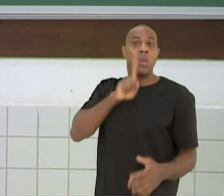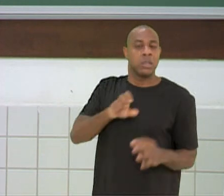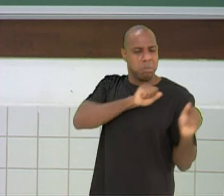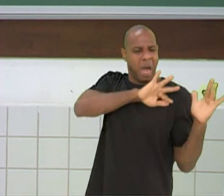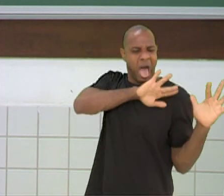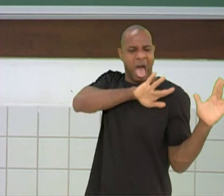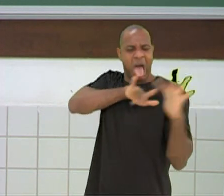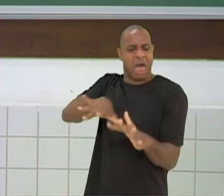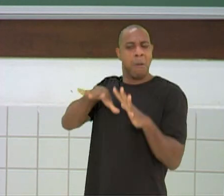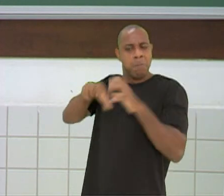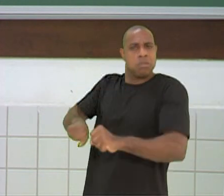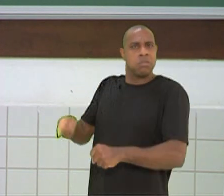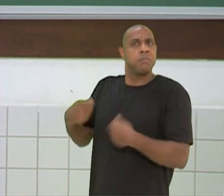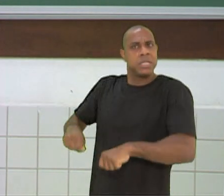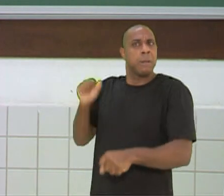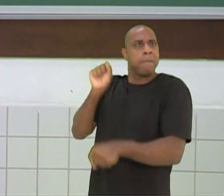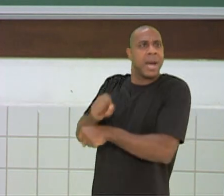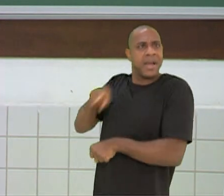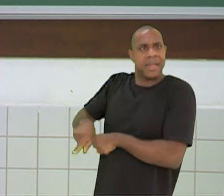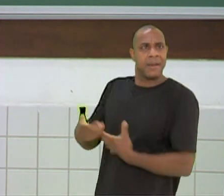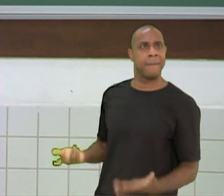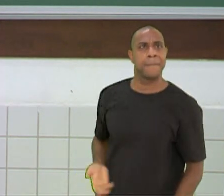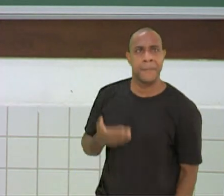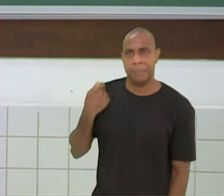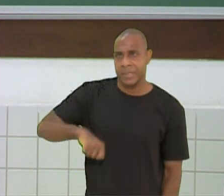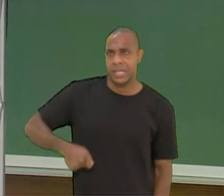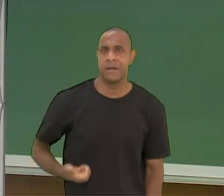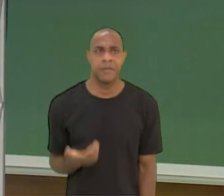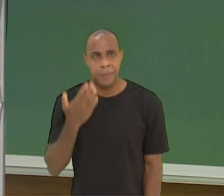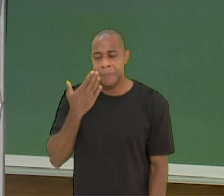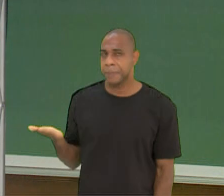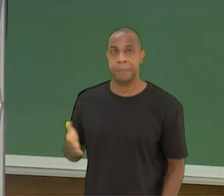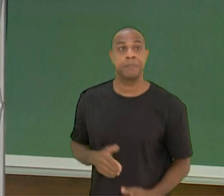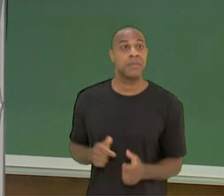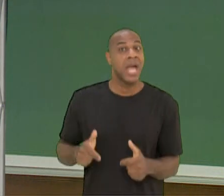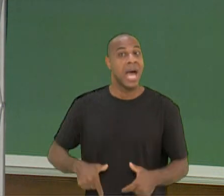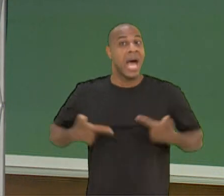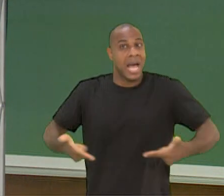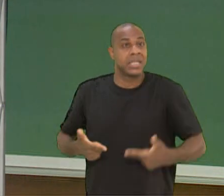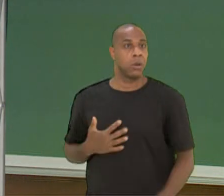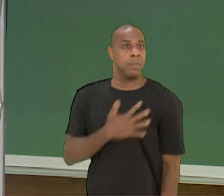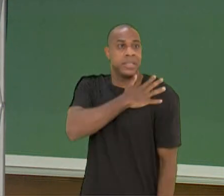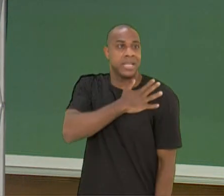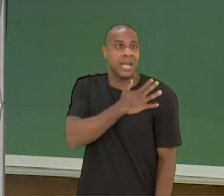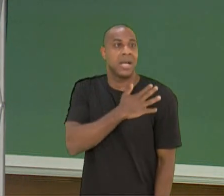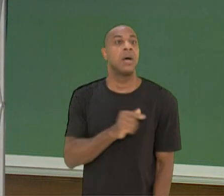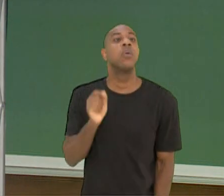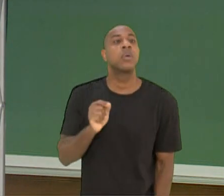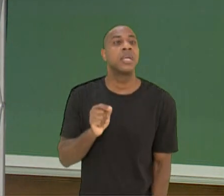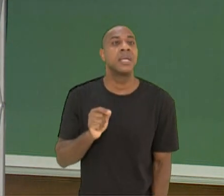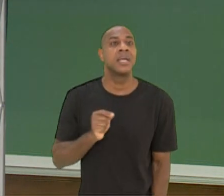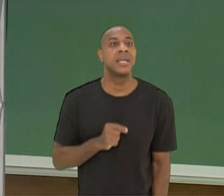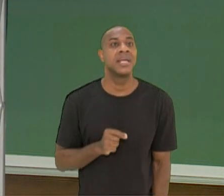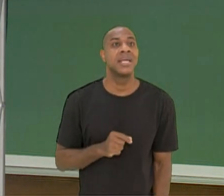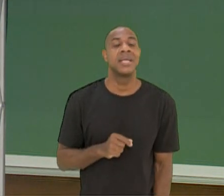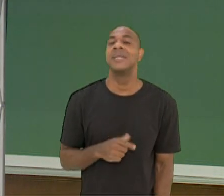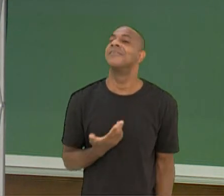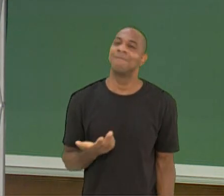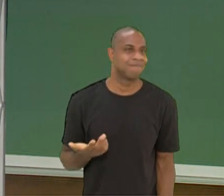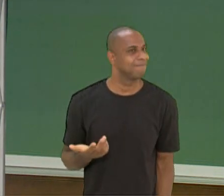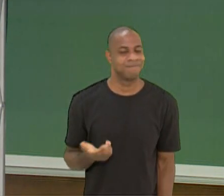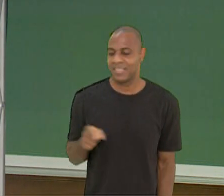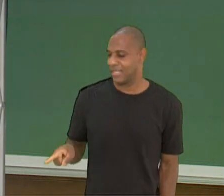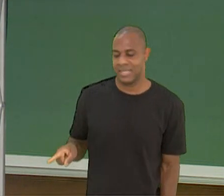pretexto, essa alegação. A ação militar aconteceu, é importante dizer, sem o